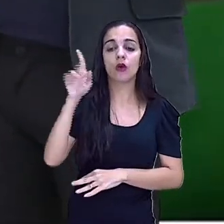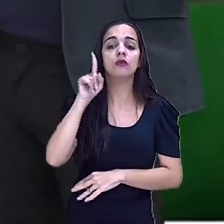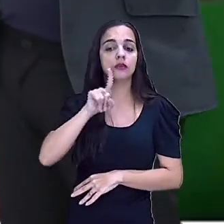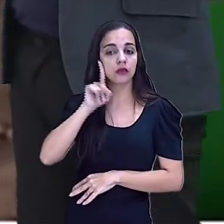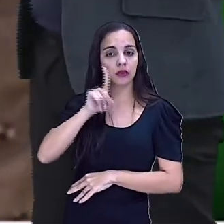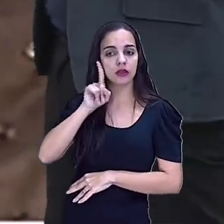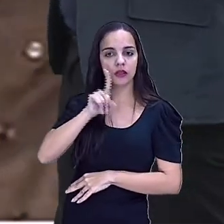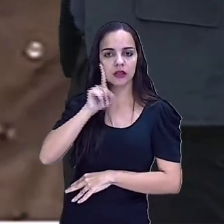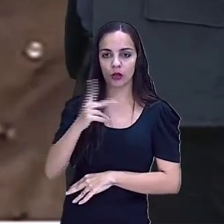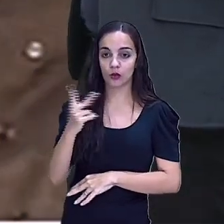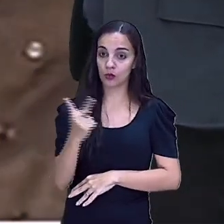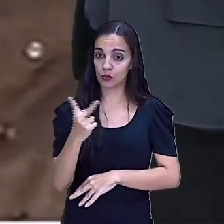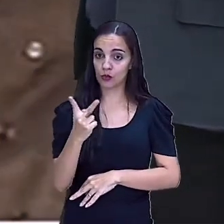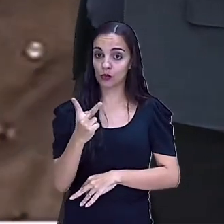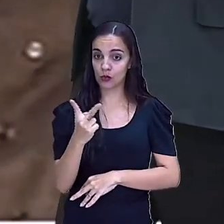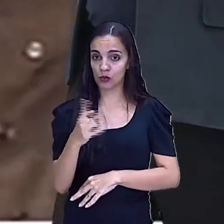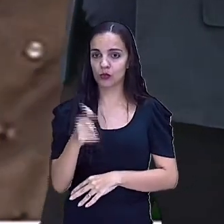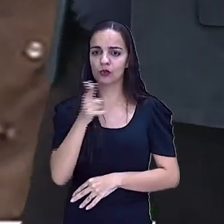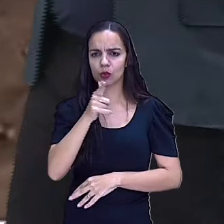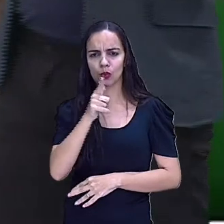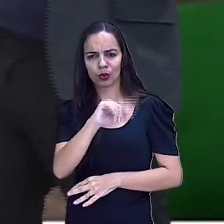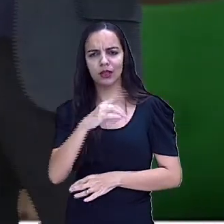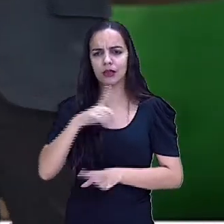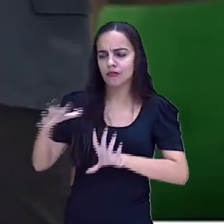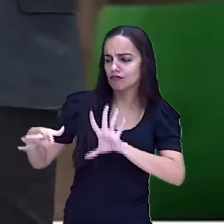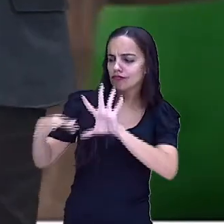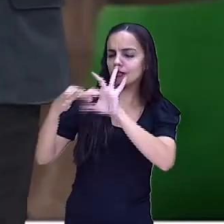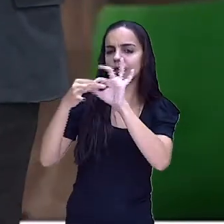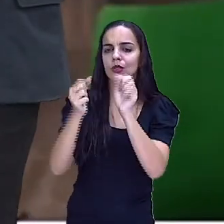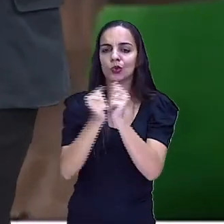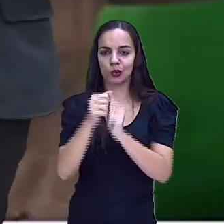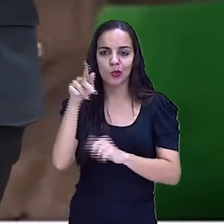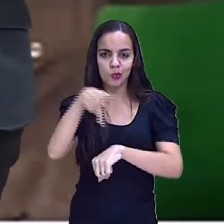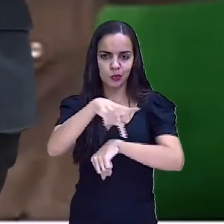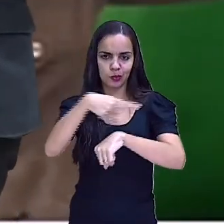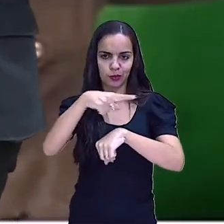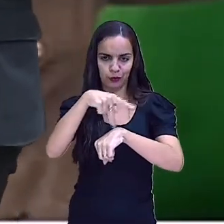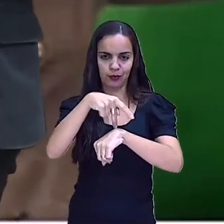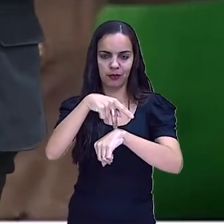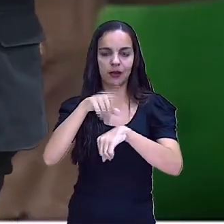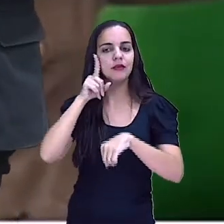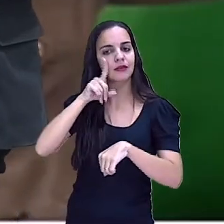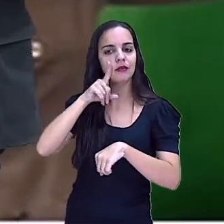época, o brasileiro e o estadunidense.